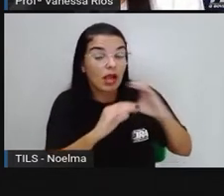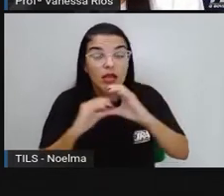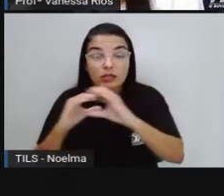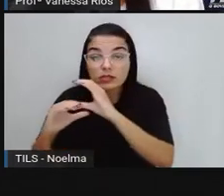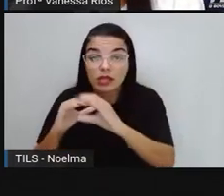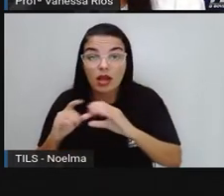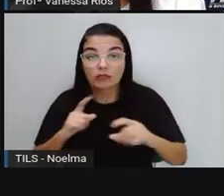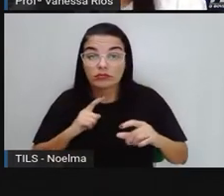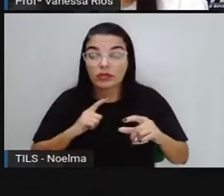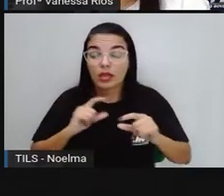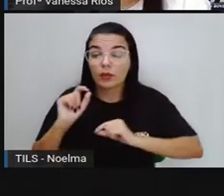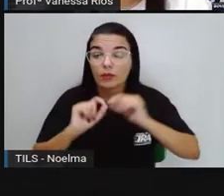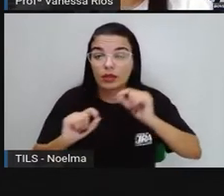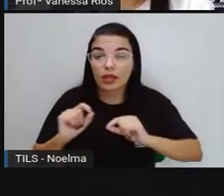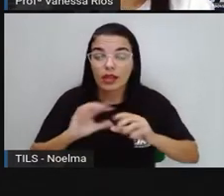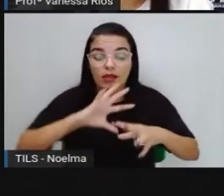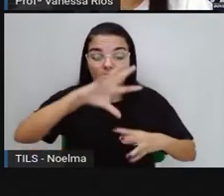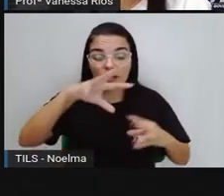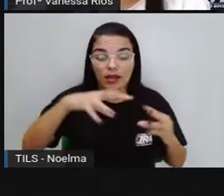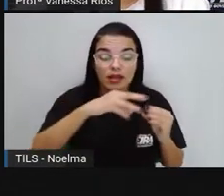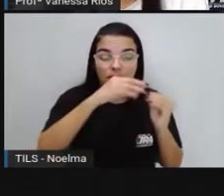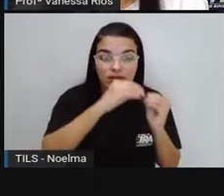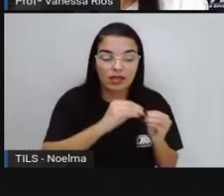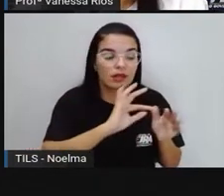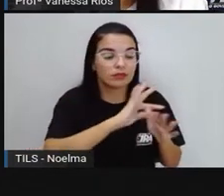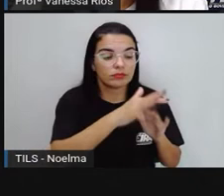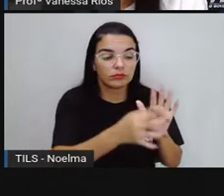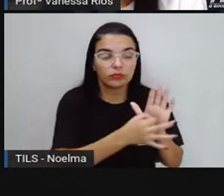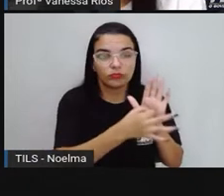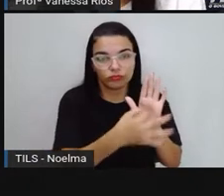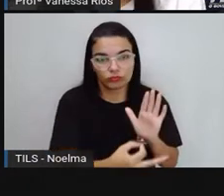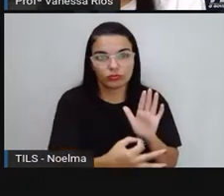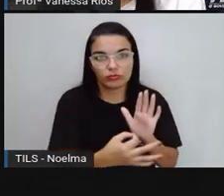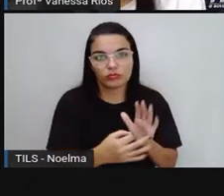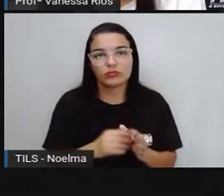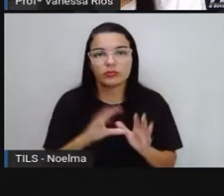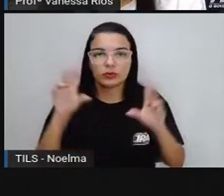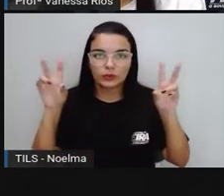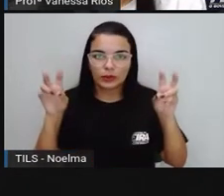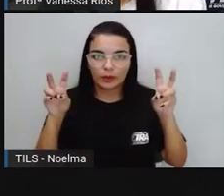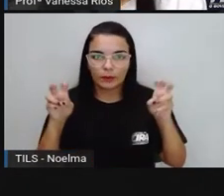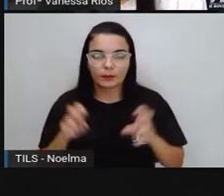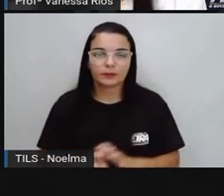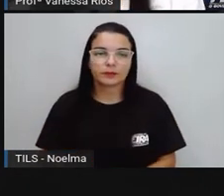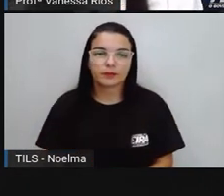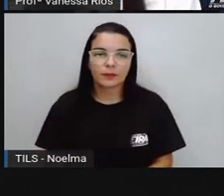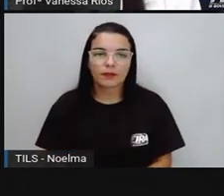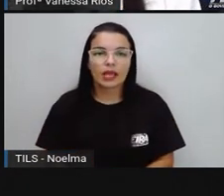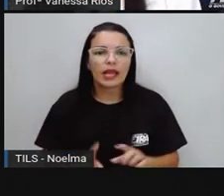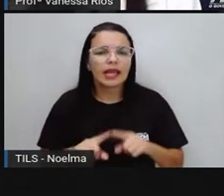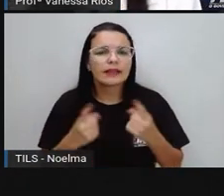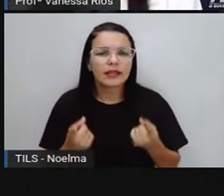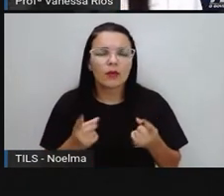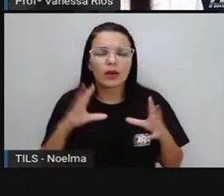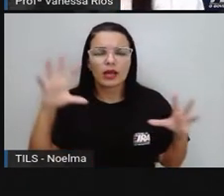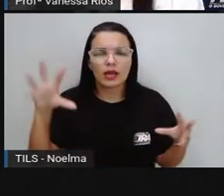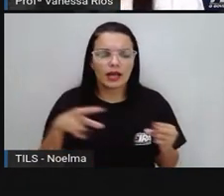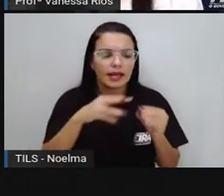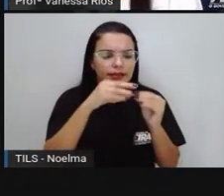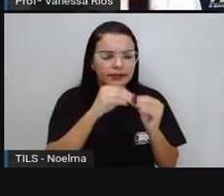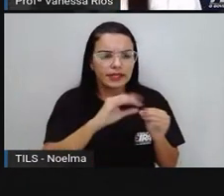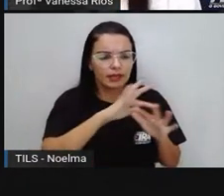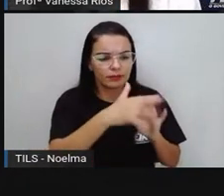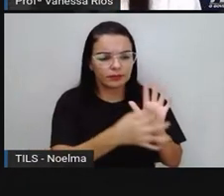estejam trabalhando com resenhas a respeito desse tema. E aí a resenha, então, é um